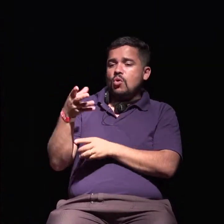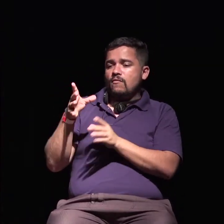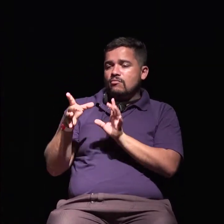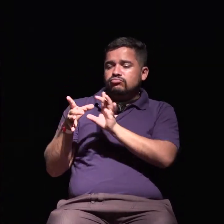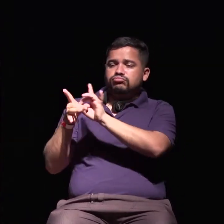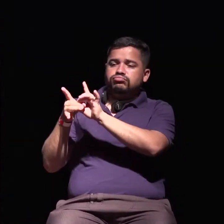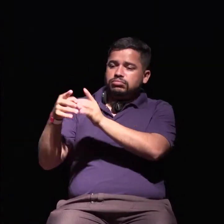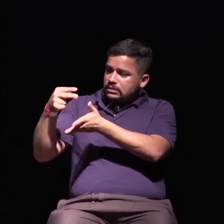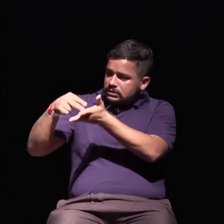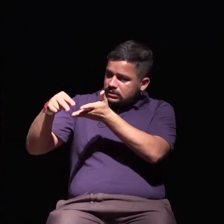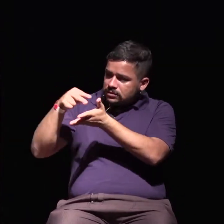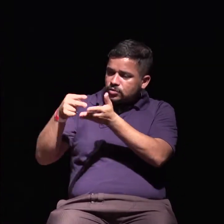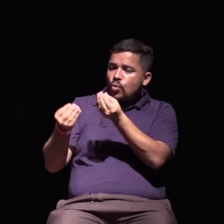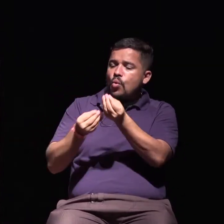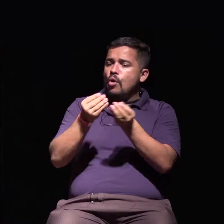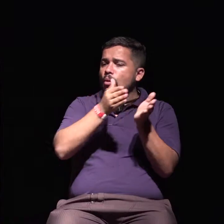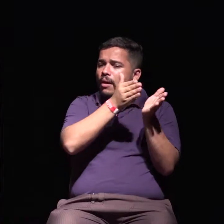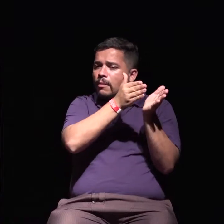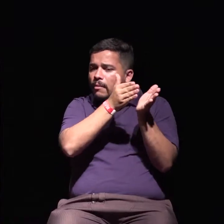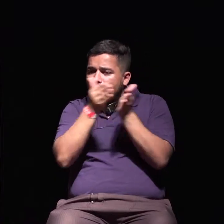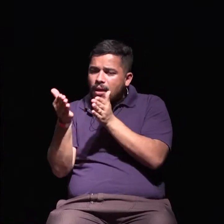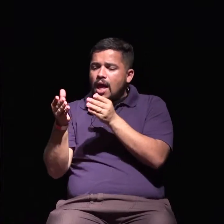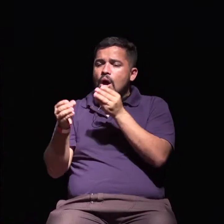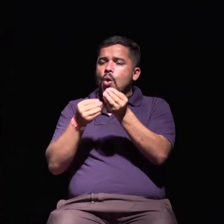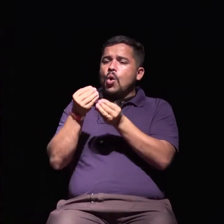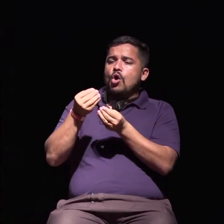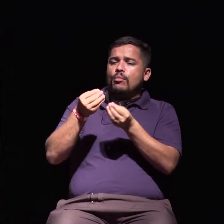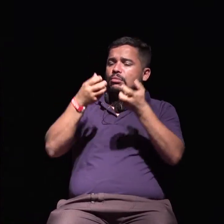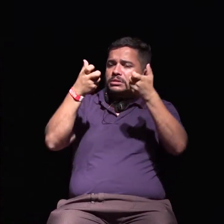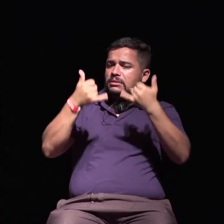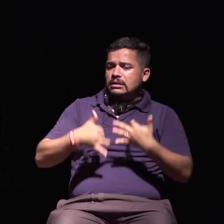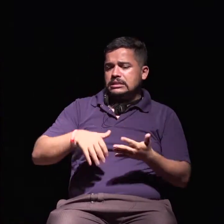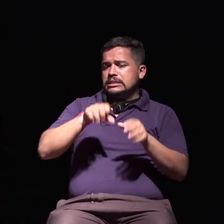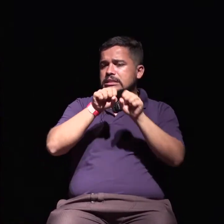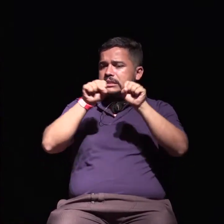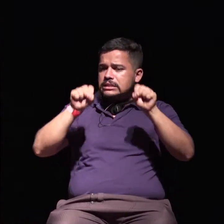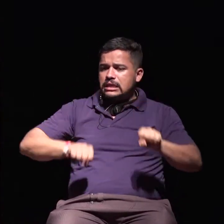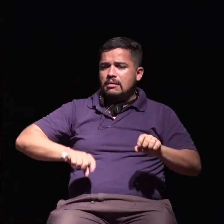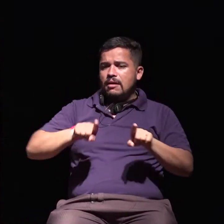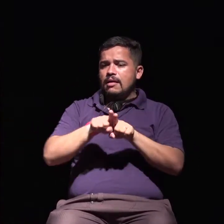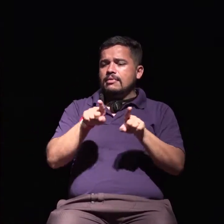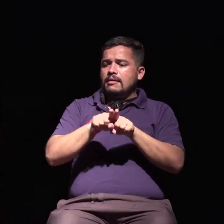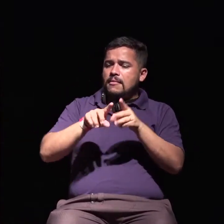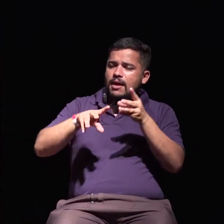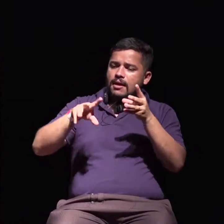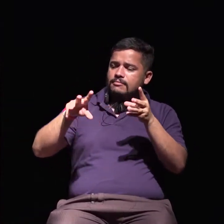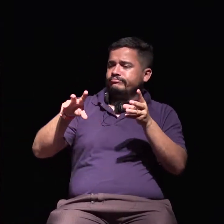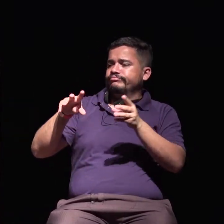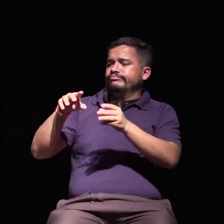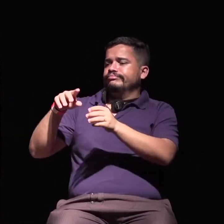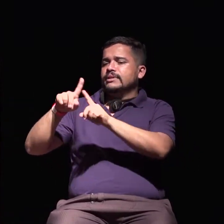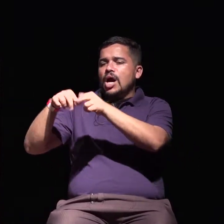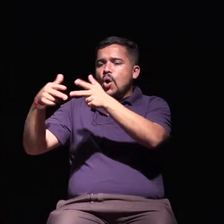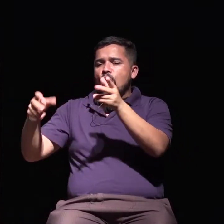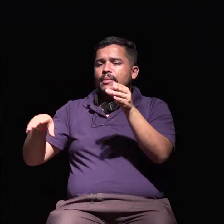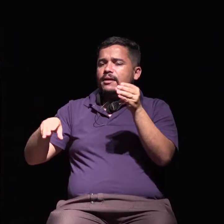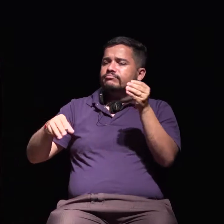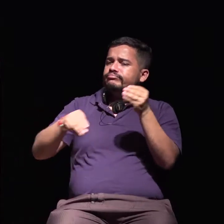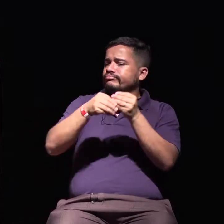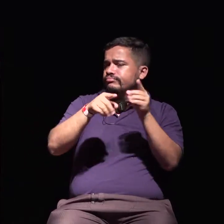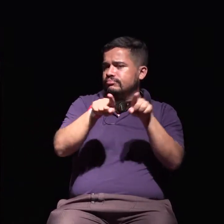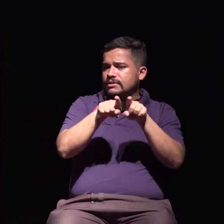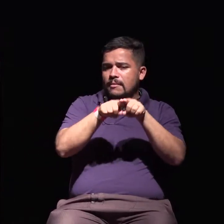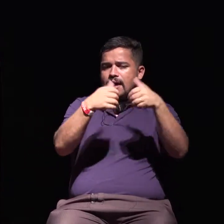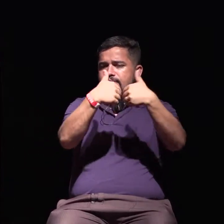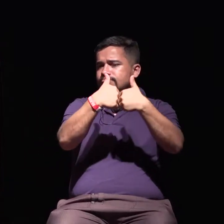os procedimentos da dança, o discurso, o sistema, a inserção da obra e do artista e uma rejeição à